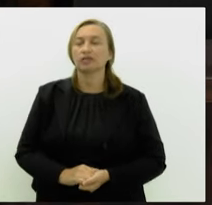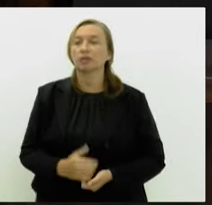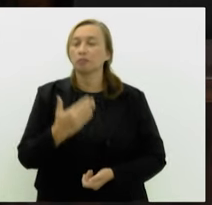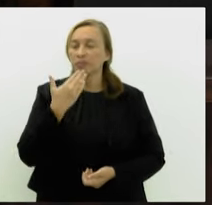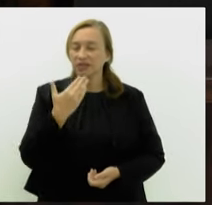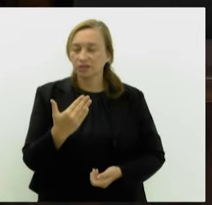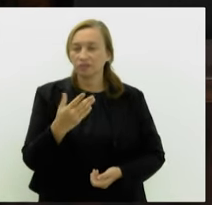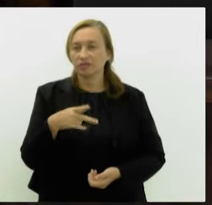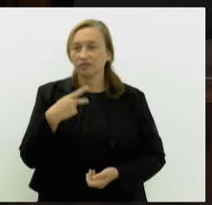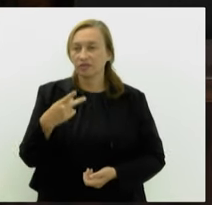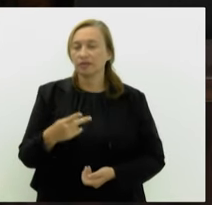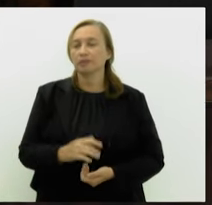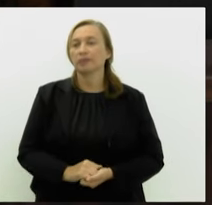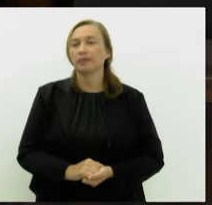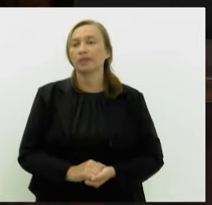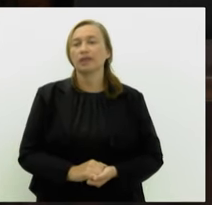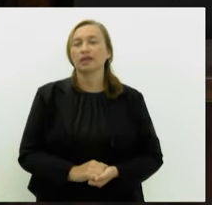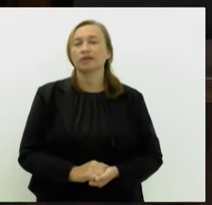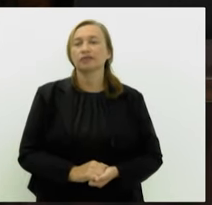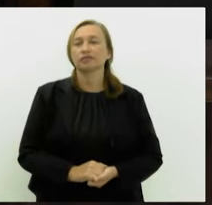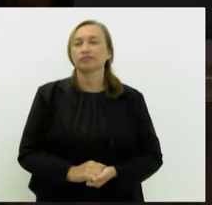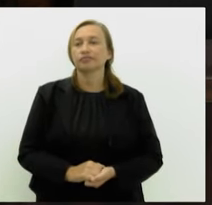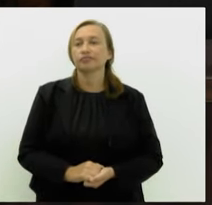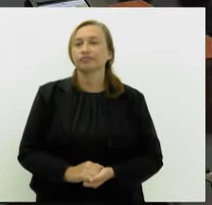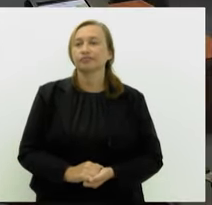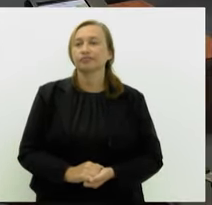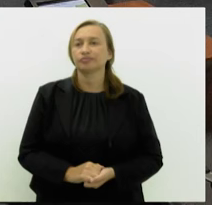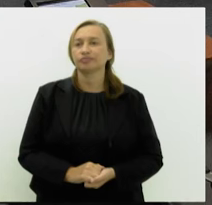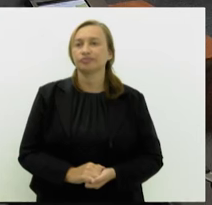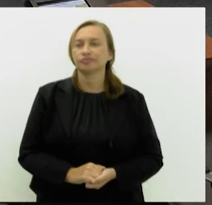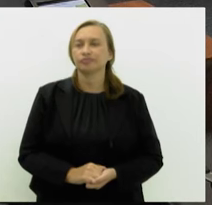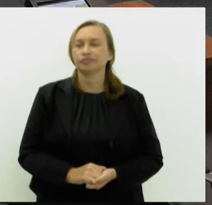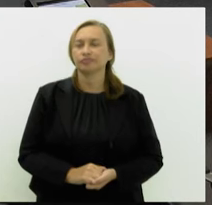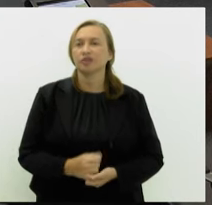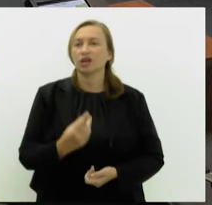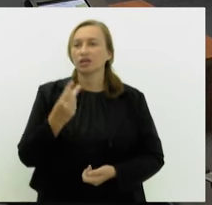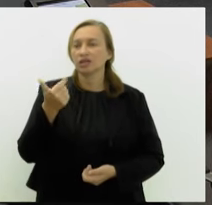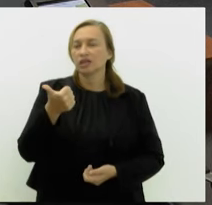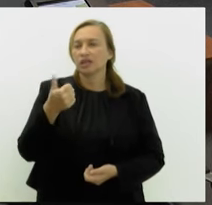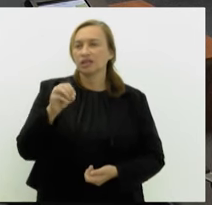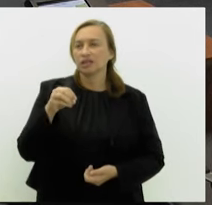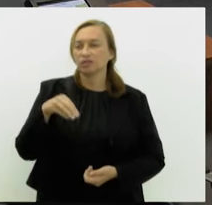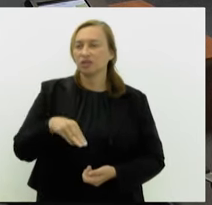pediu para discutir. O senhor dispõe de 10 minutos.